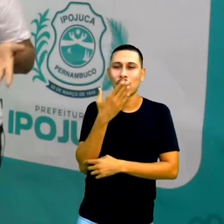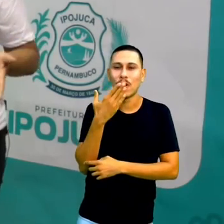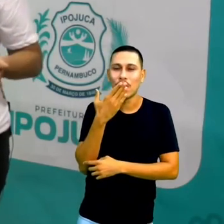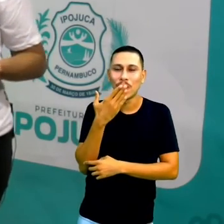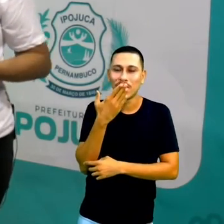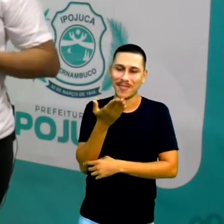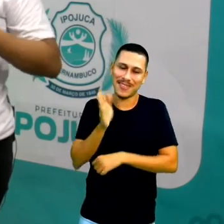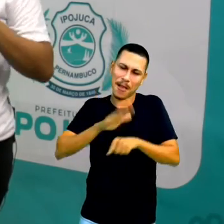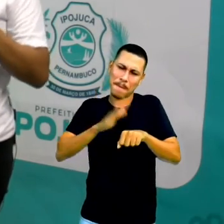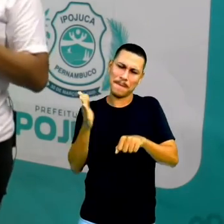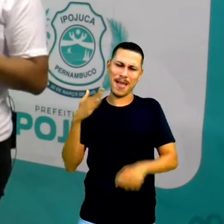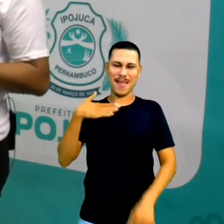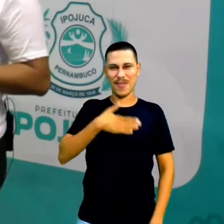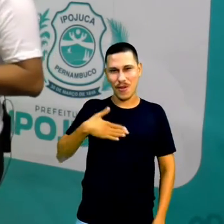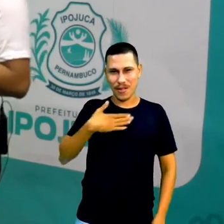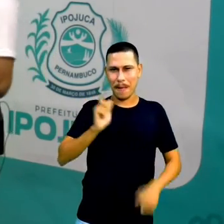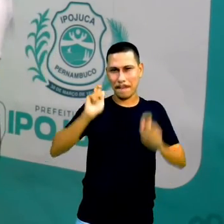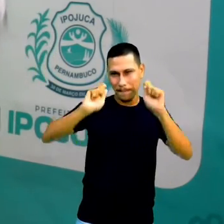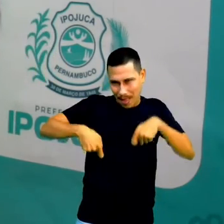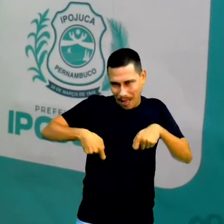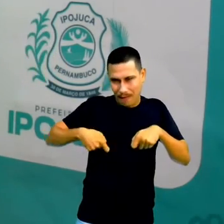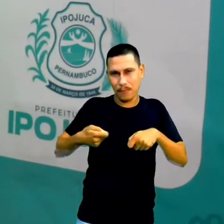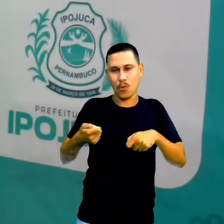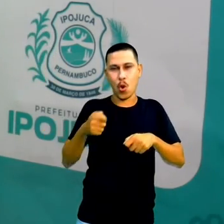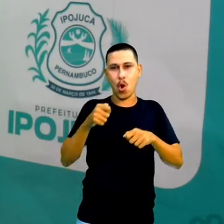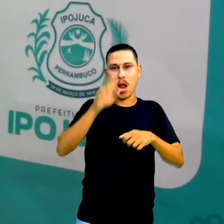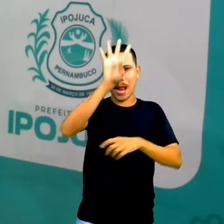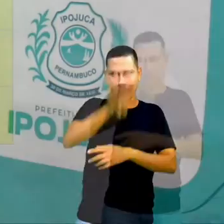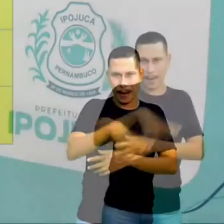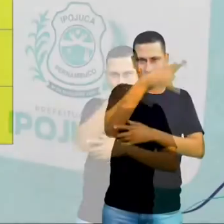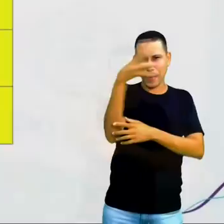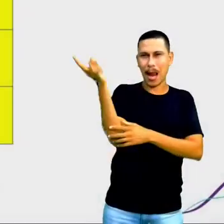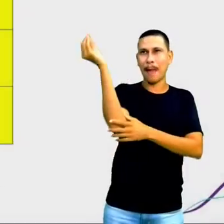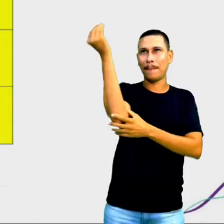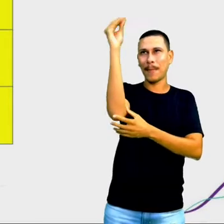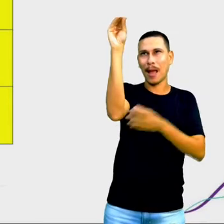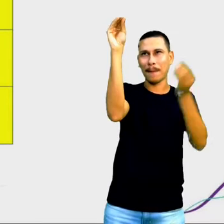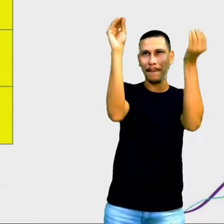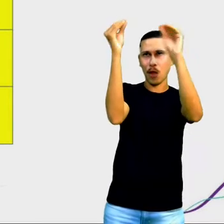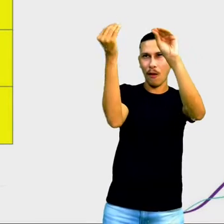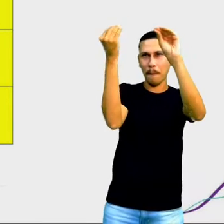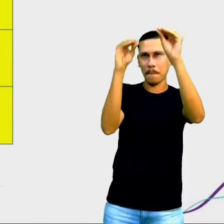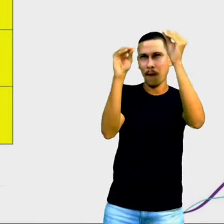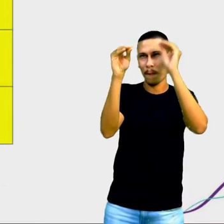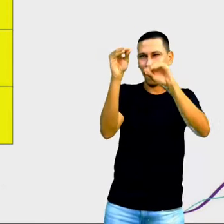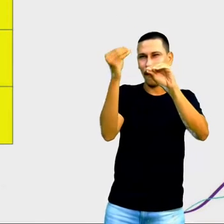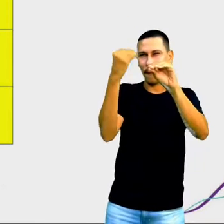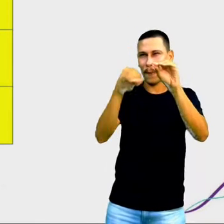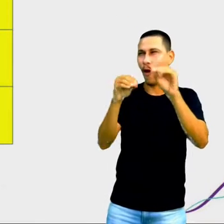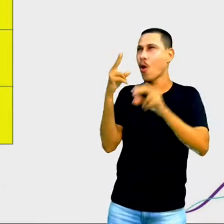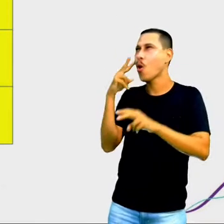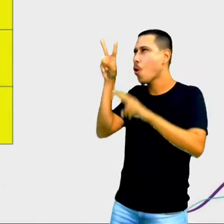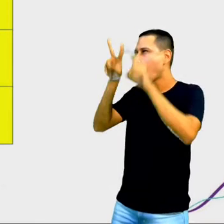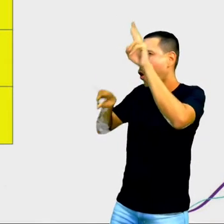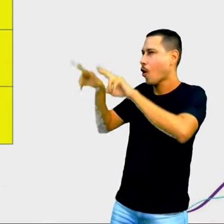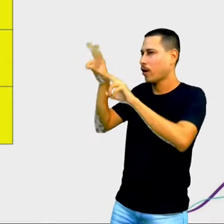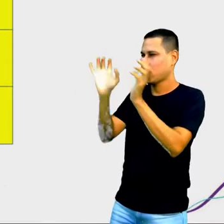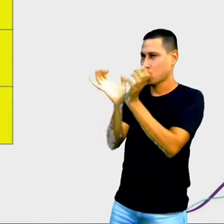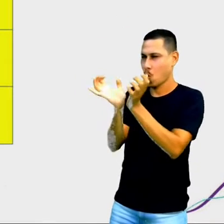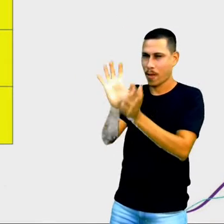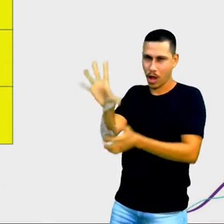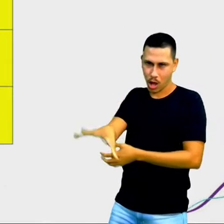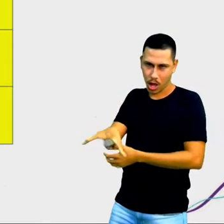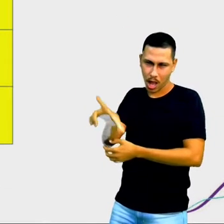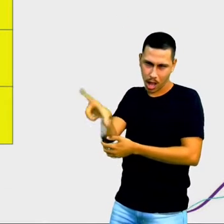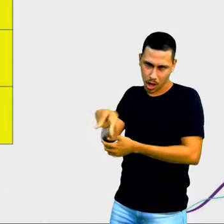mais gosta, temos que preencher a tabela. Observe aqui, crianças. A turminha escolheu